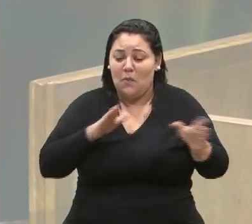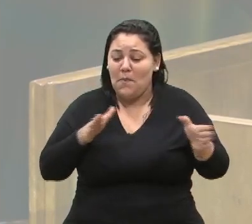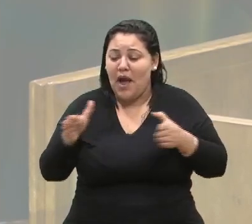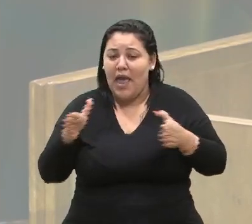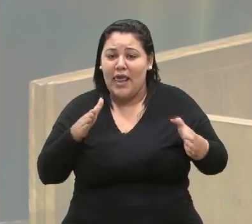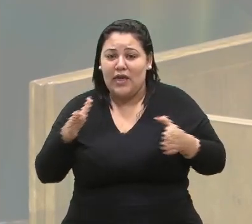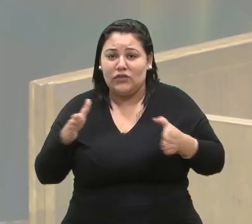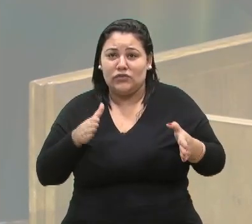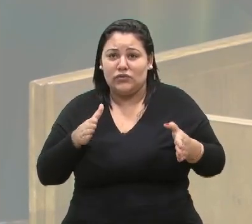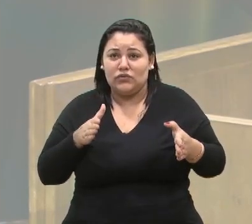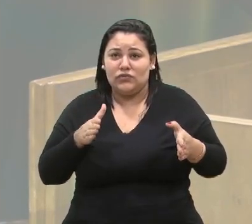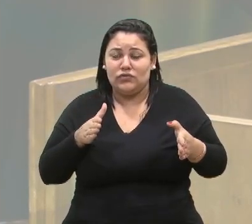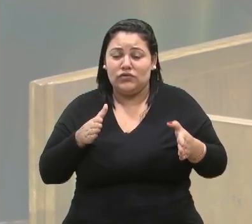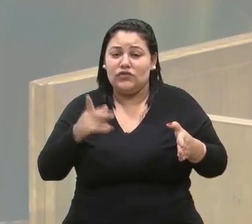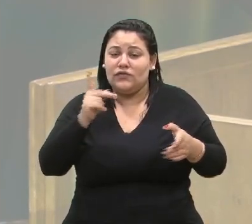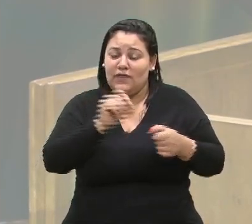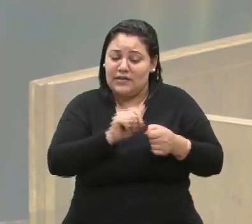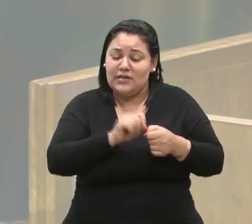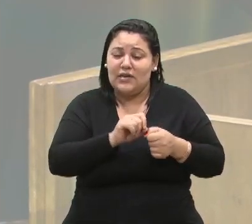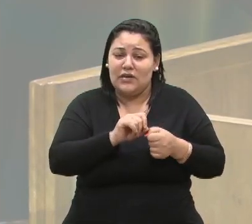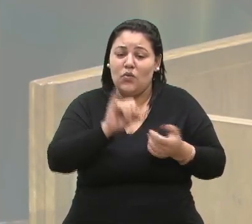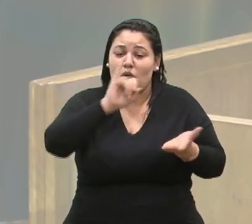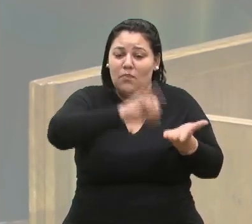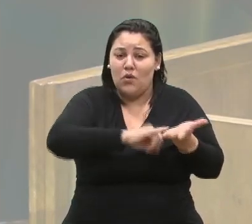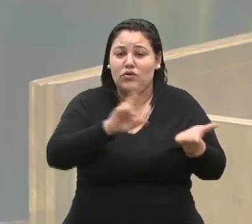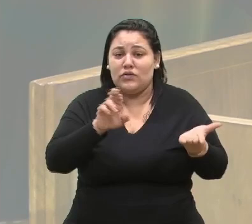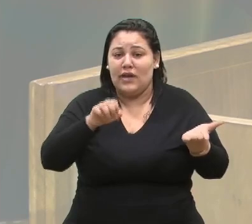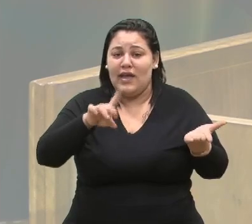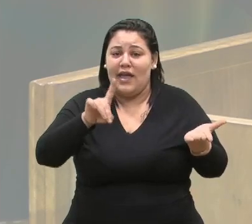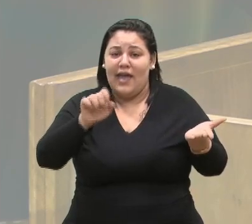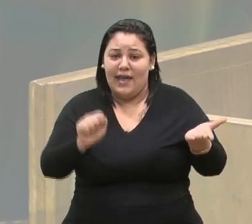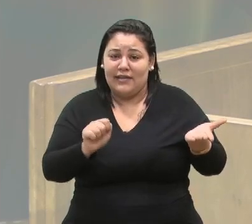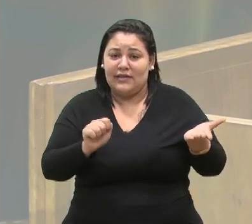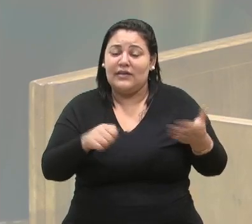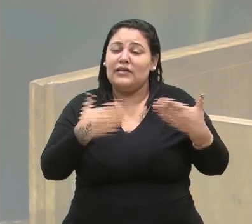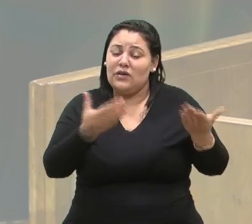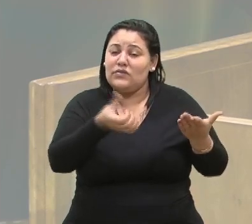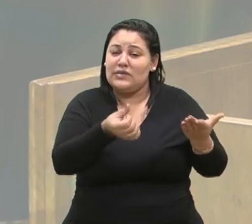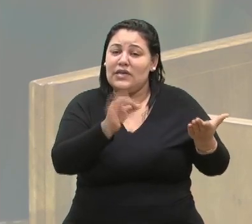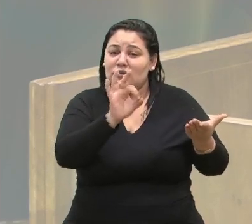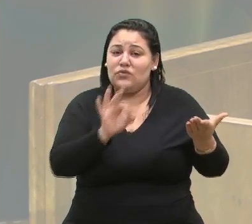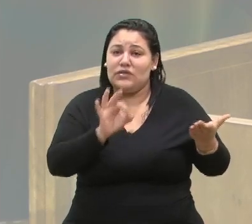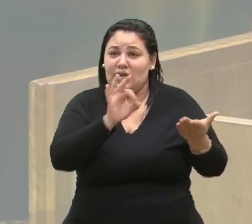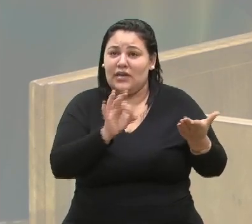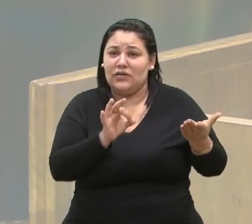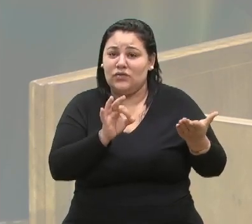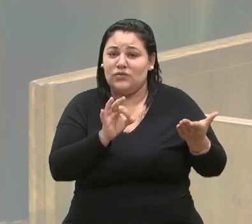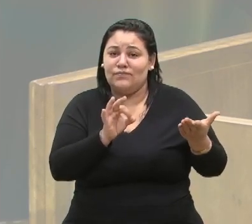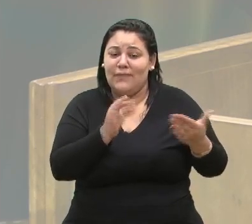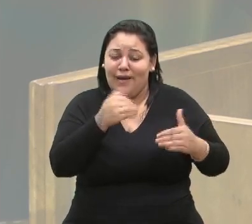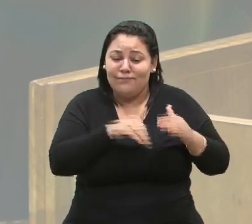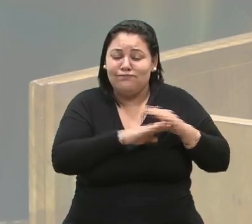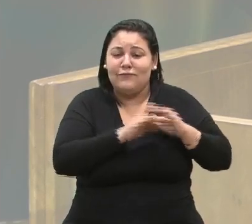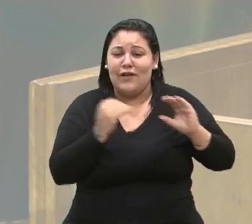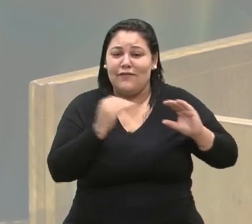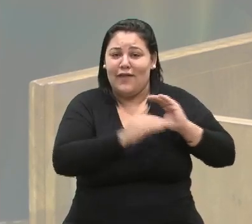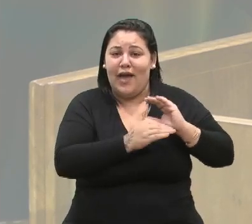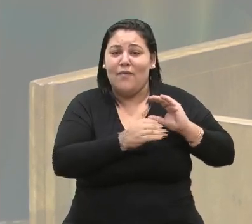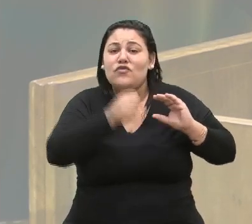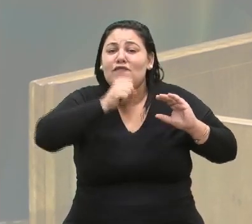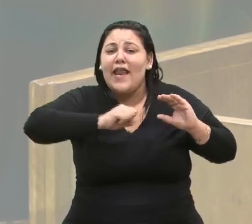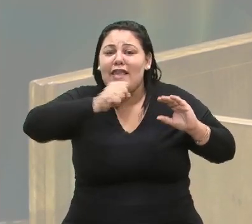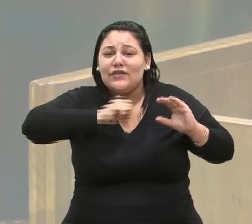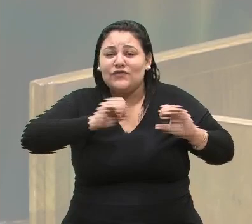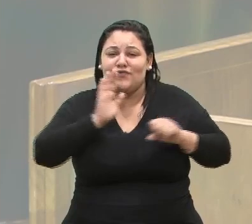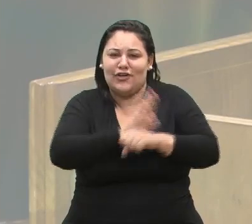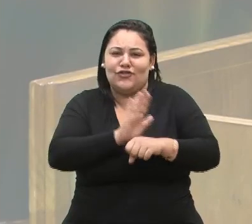de declaração do imposto de renda. Então, os 6% profundo do idoso vai ajudar a engordar